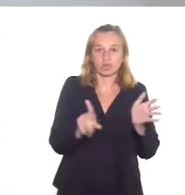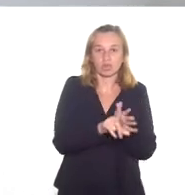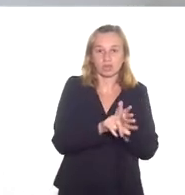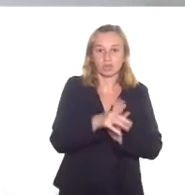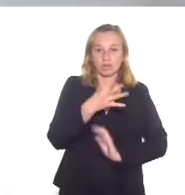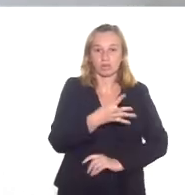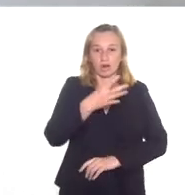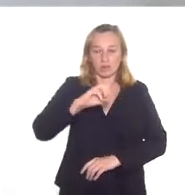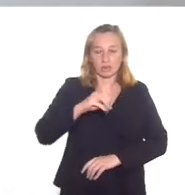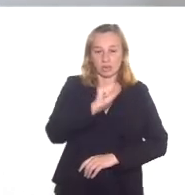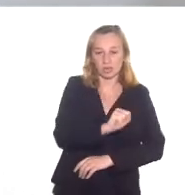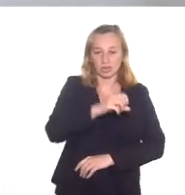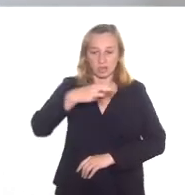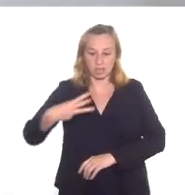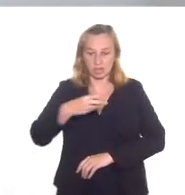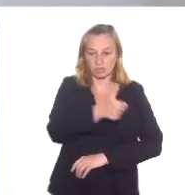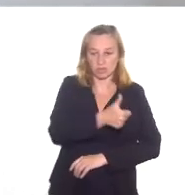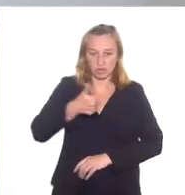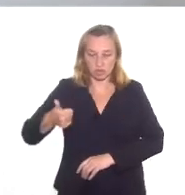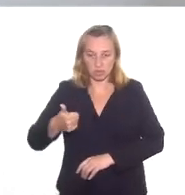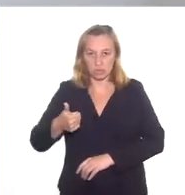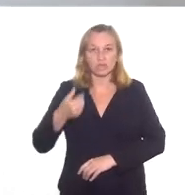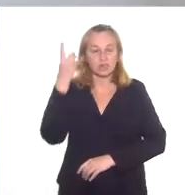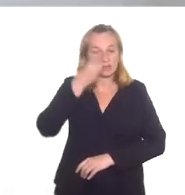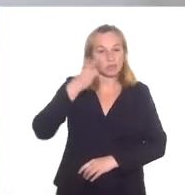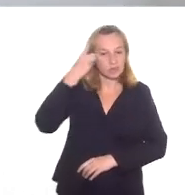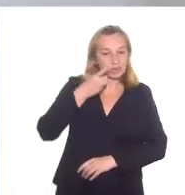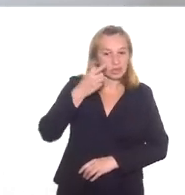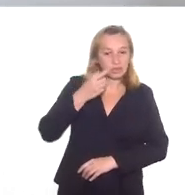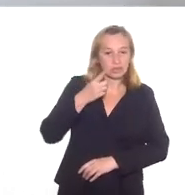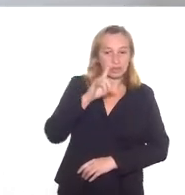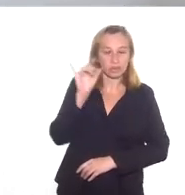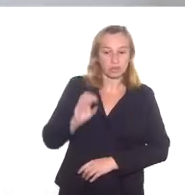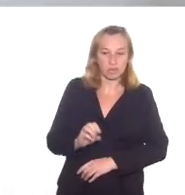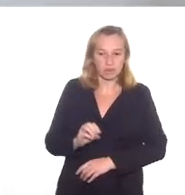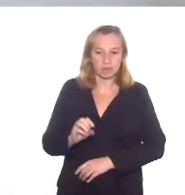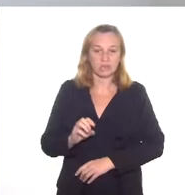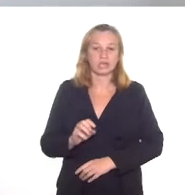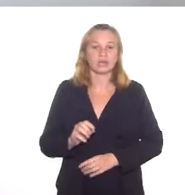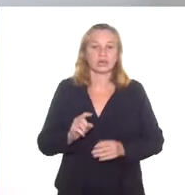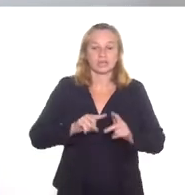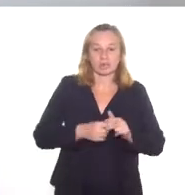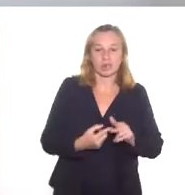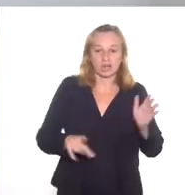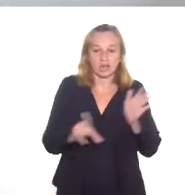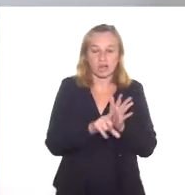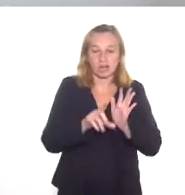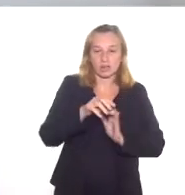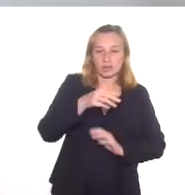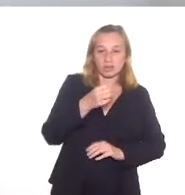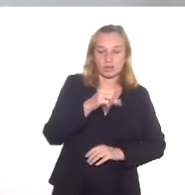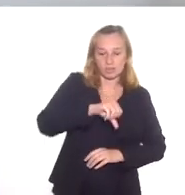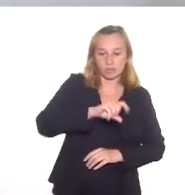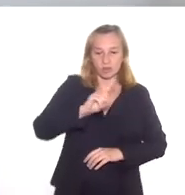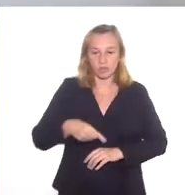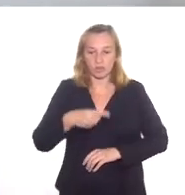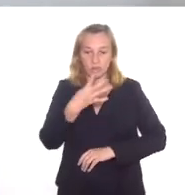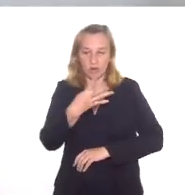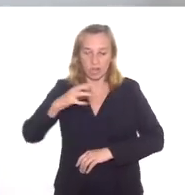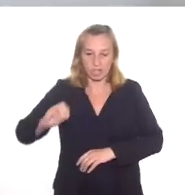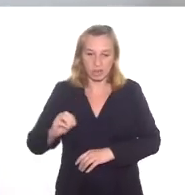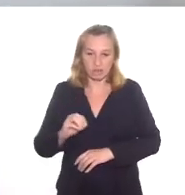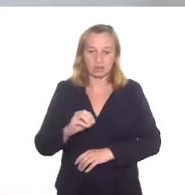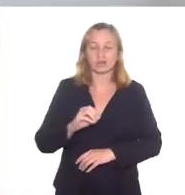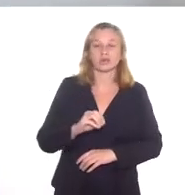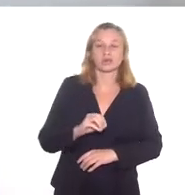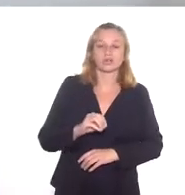lei 4083 de 2021, de autoria do deputado Luiz Martins, que altera a lei 9040 de 2 de outubro de 2020, que